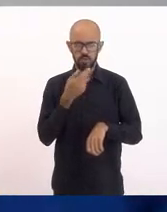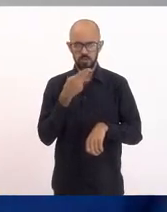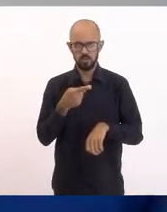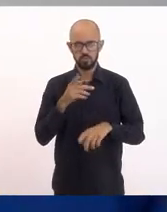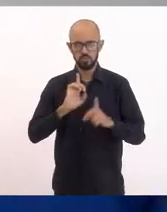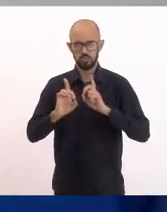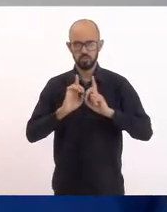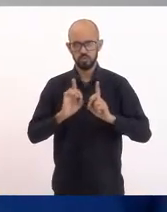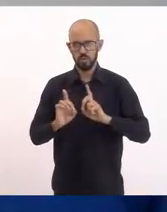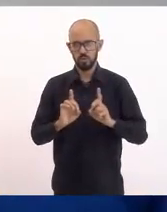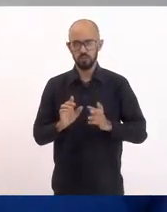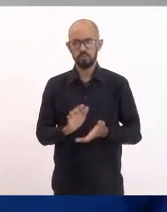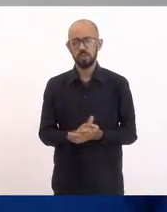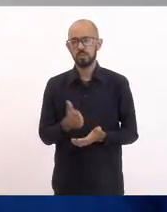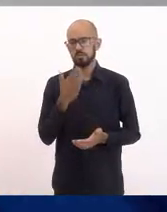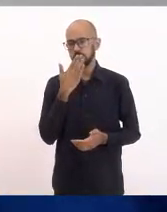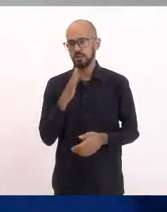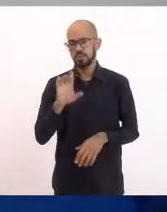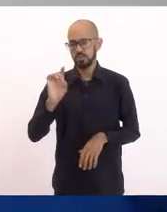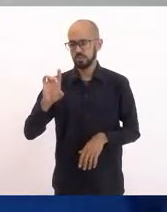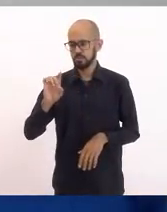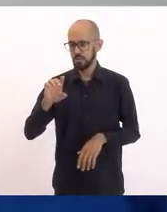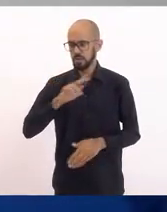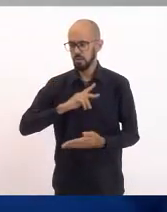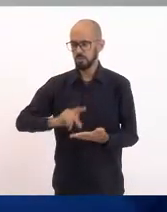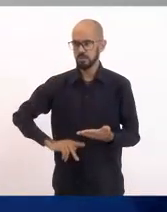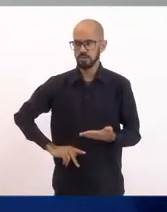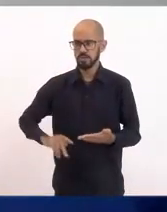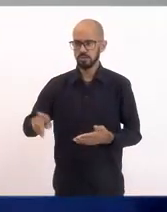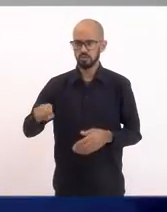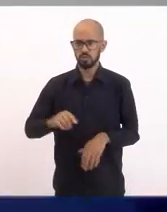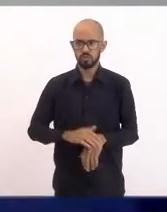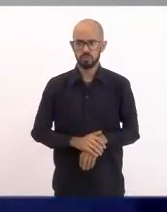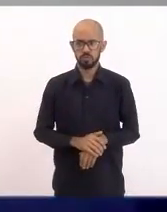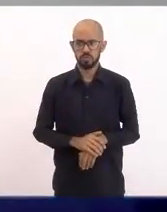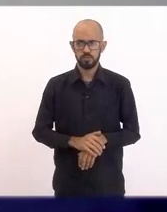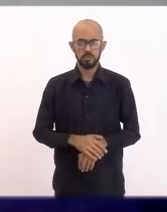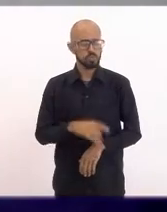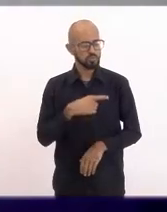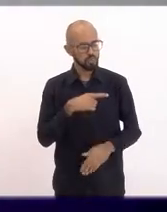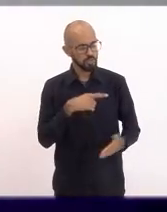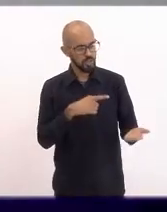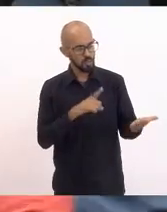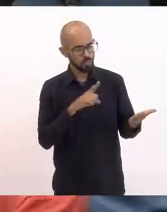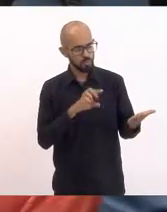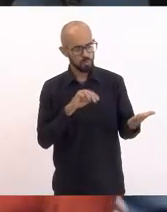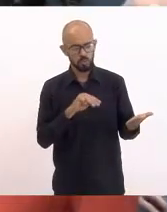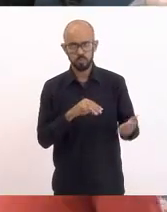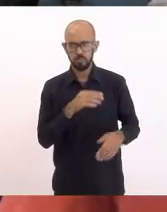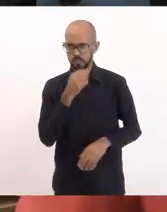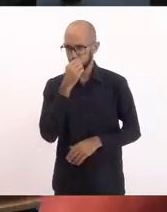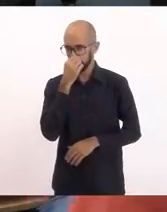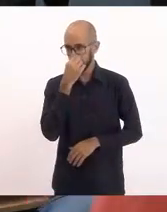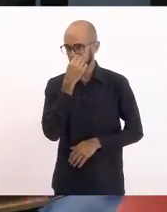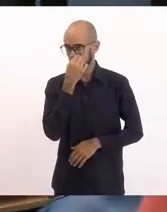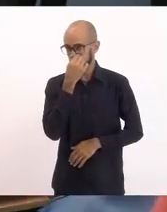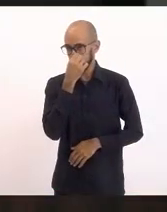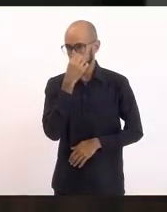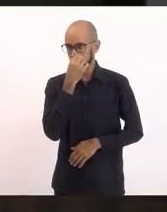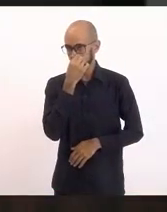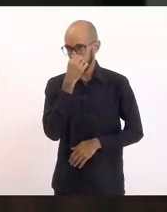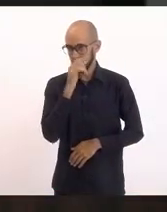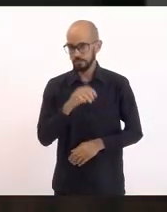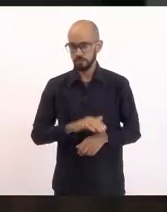pedir, senhor presidente, em especial aqui para finalizar... Vossa Excelência tem mais um minuto. Vossa Excelência tem cinco minutos de fala. Não, sem problema, presidente. Eu estou aqui para